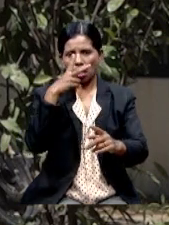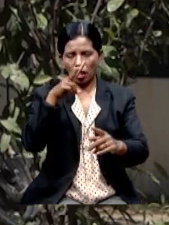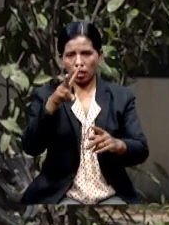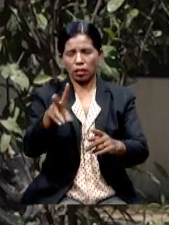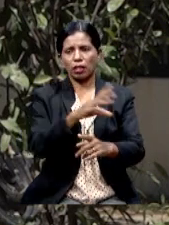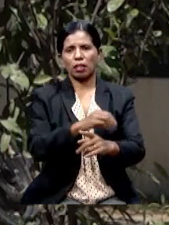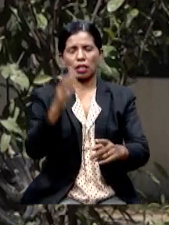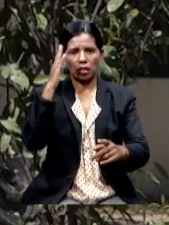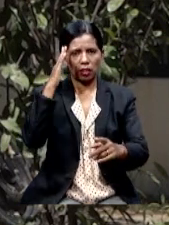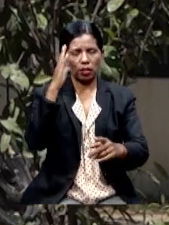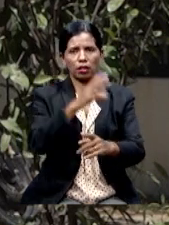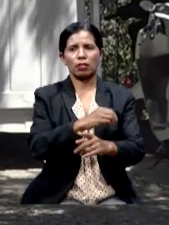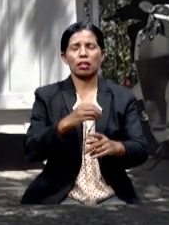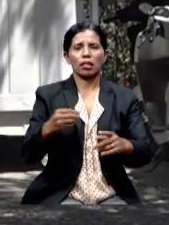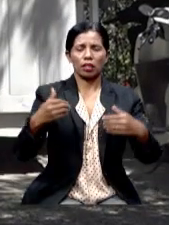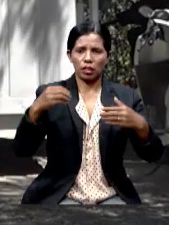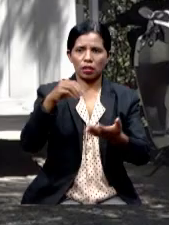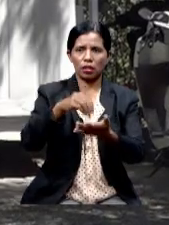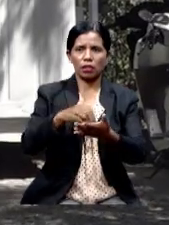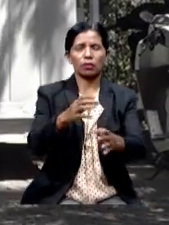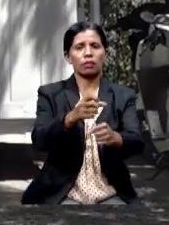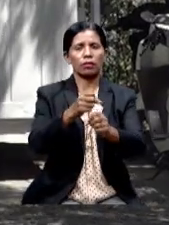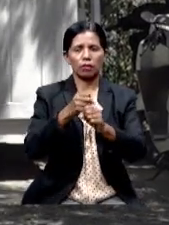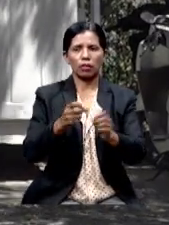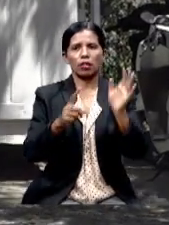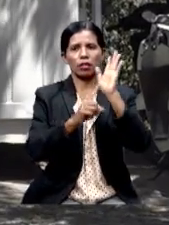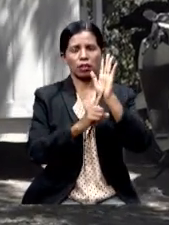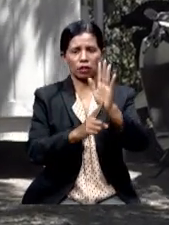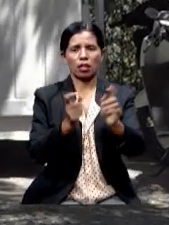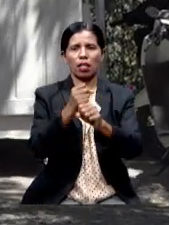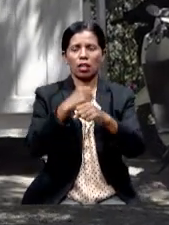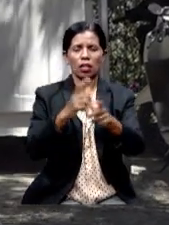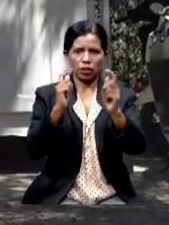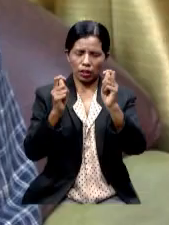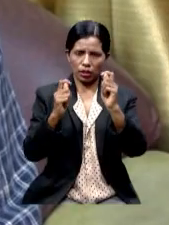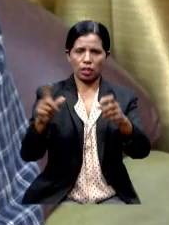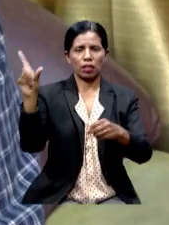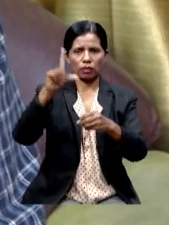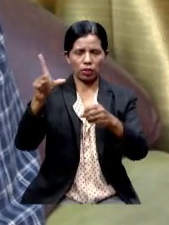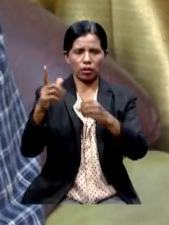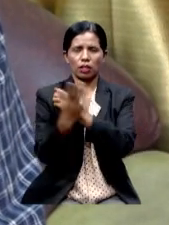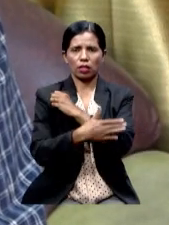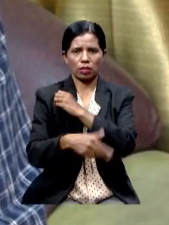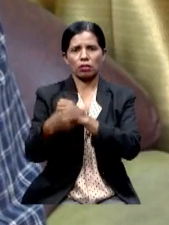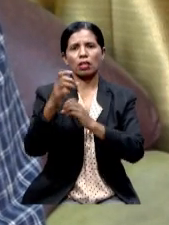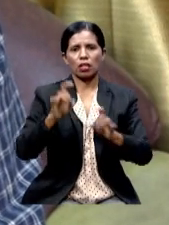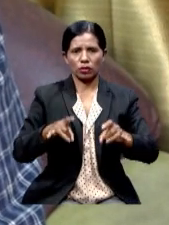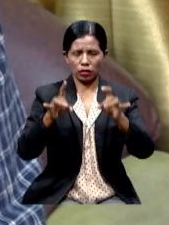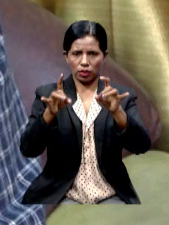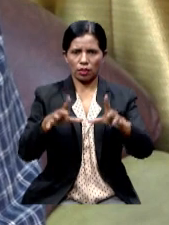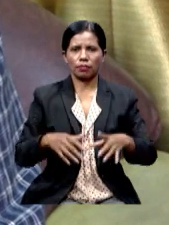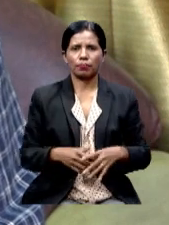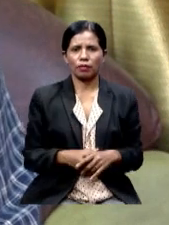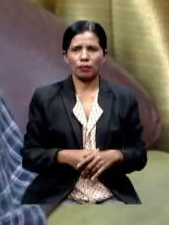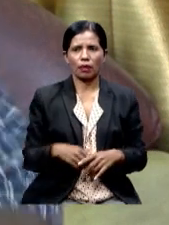no desconfia ia químico balum sira foti deita amostra bahalo teste ia laboratório na São Vizinho Austrália. Parte